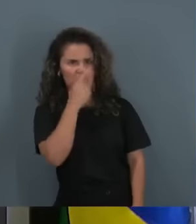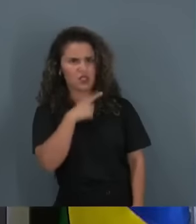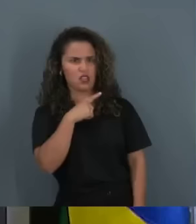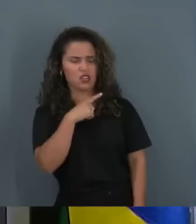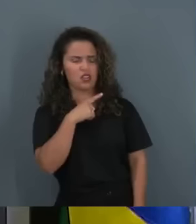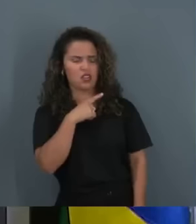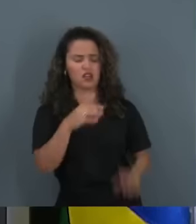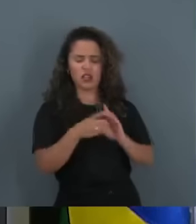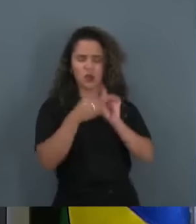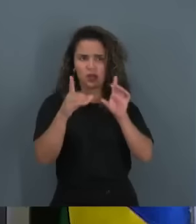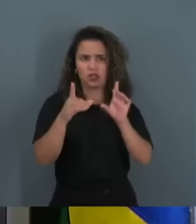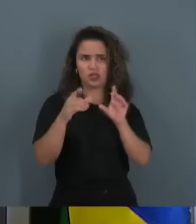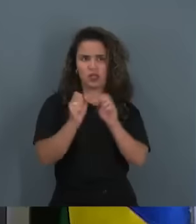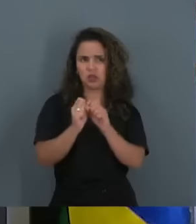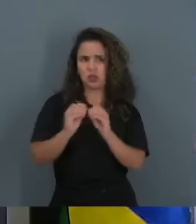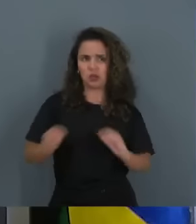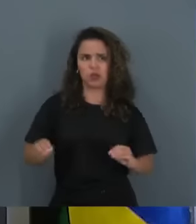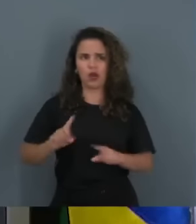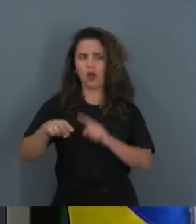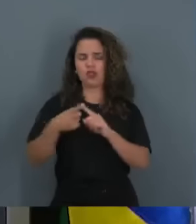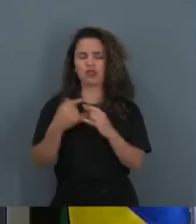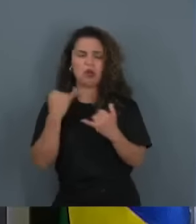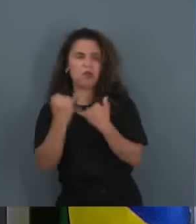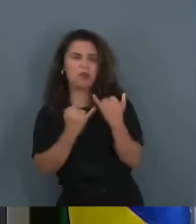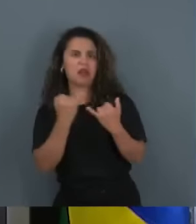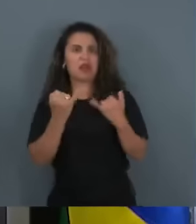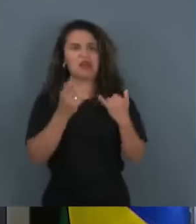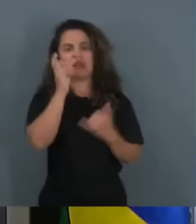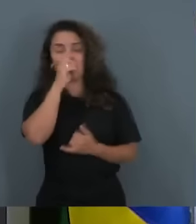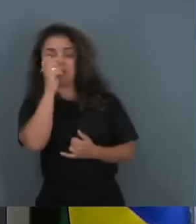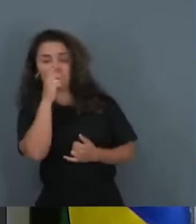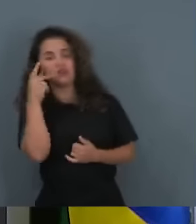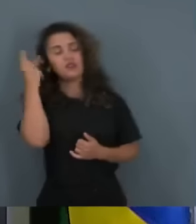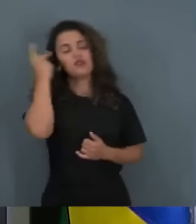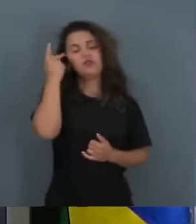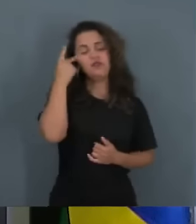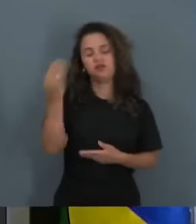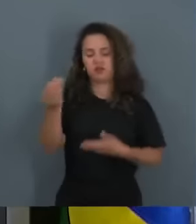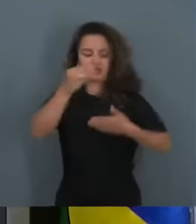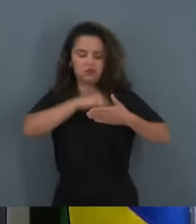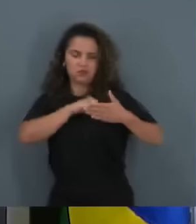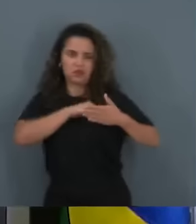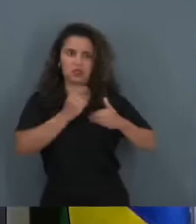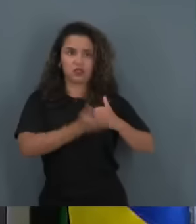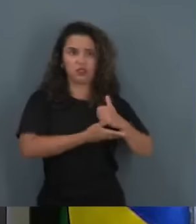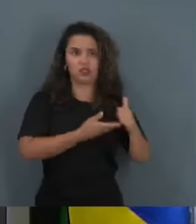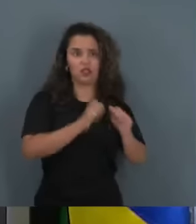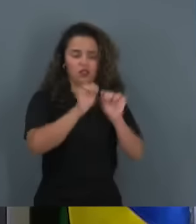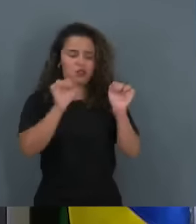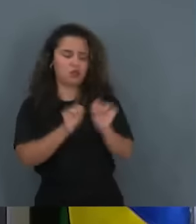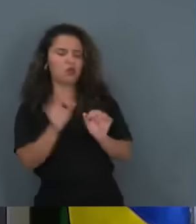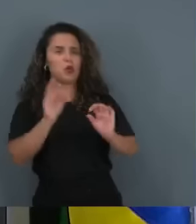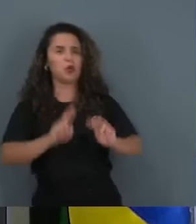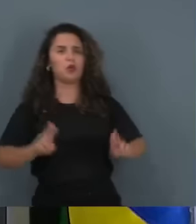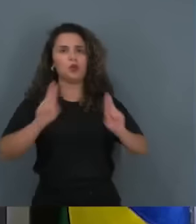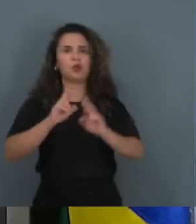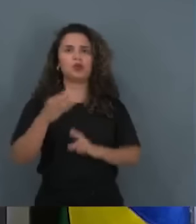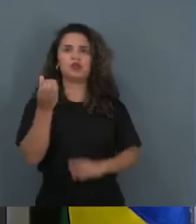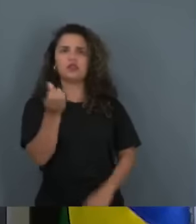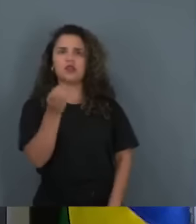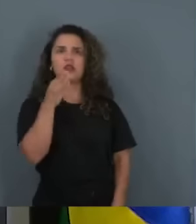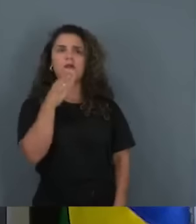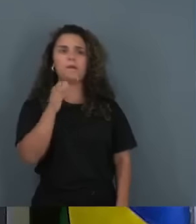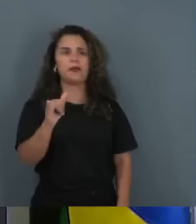Vai sobrar alguma coisa ou é tudo faz de conta mesmo? Vamos fazer de conta, receber o salário que a gente recebe, com a estrutura daqui, 6 bi